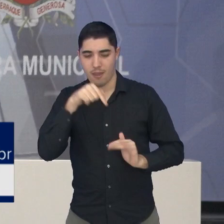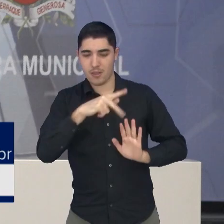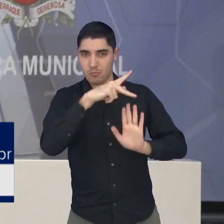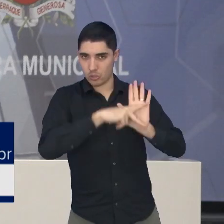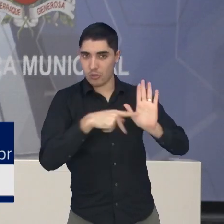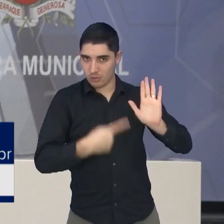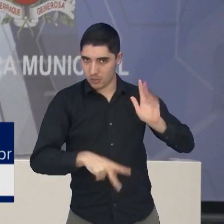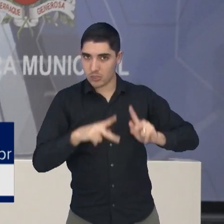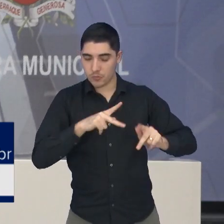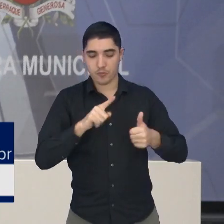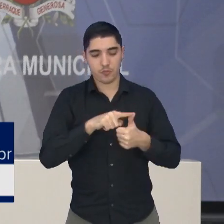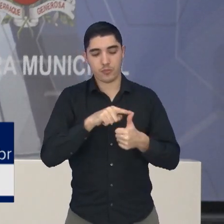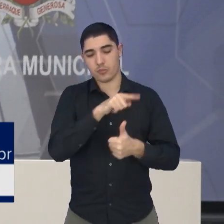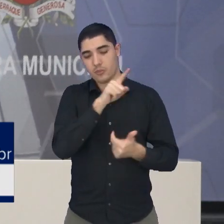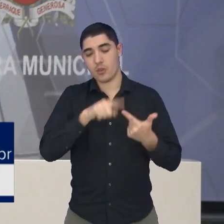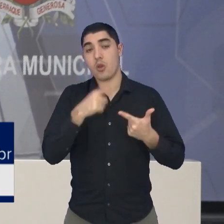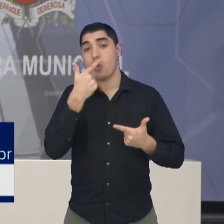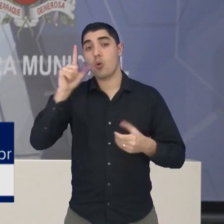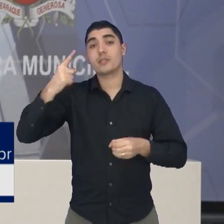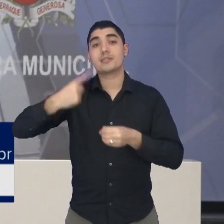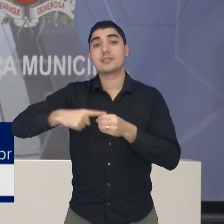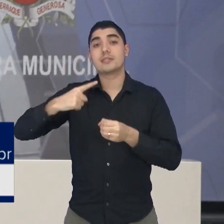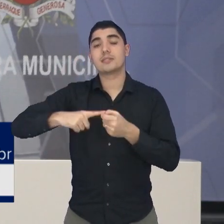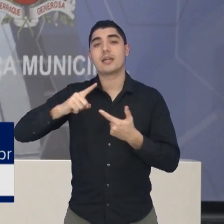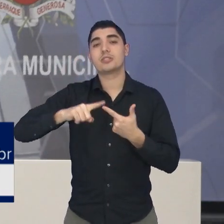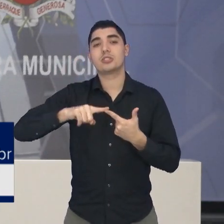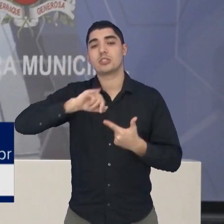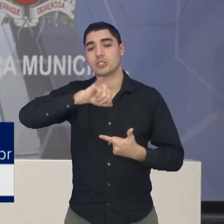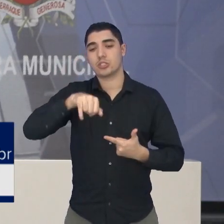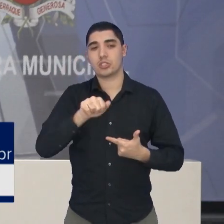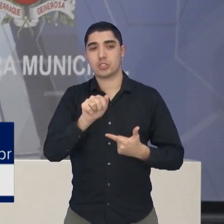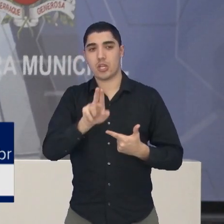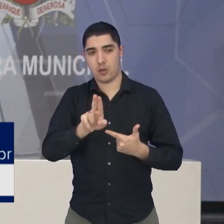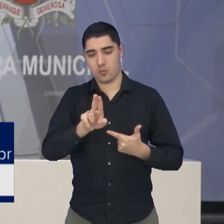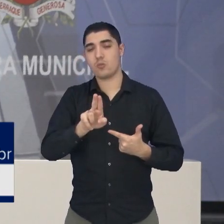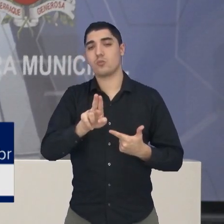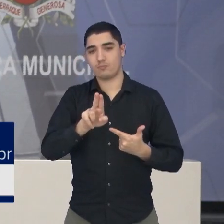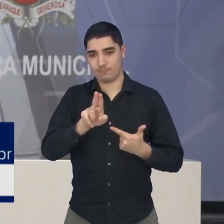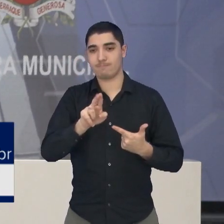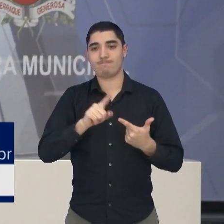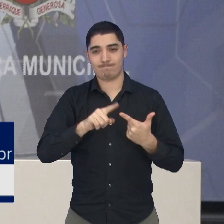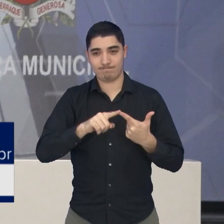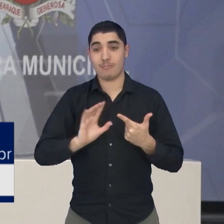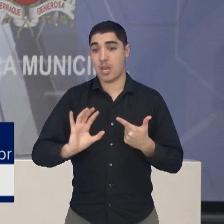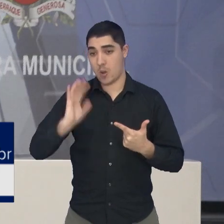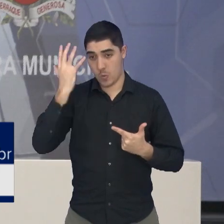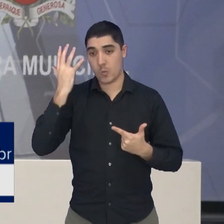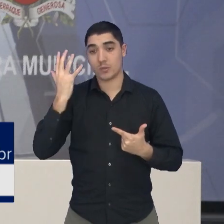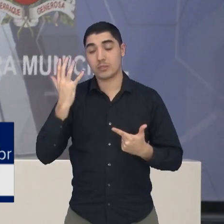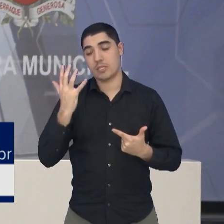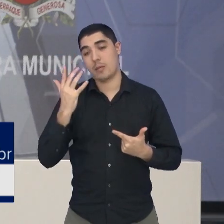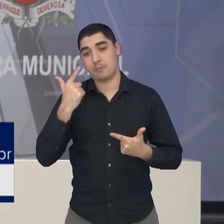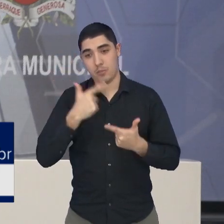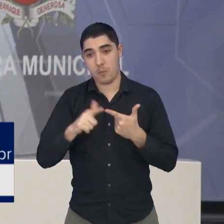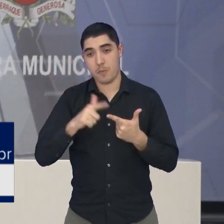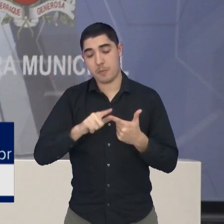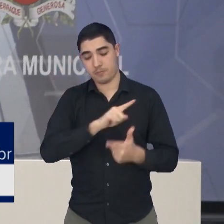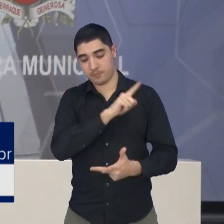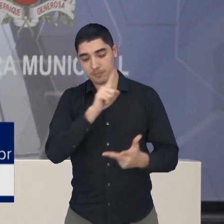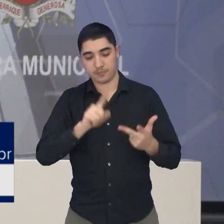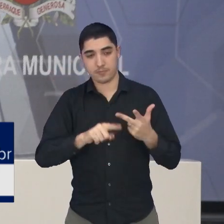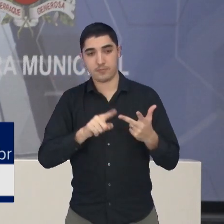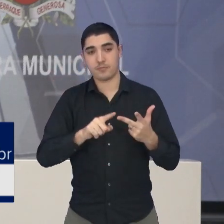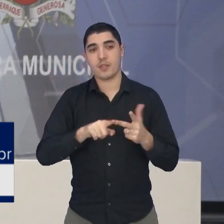Município também de Jaú, também recebeu uma ação de inconstitucionalidade. E também em Bragança